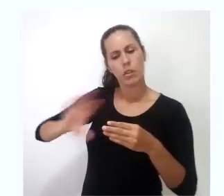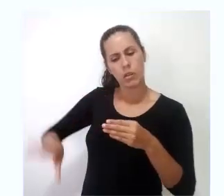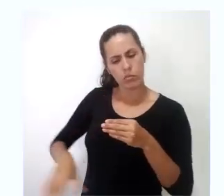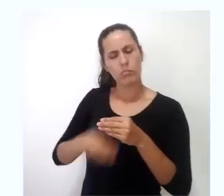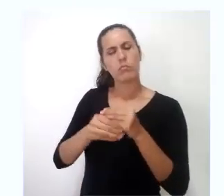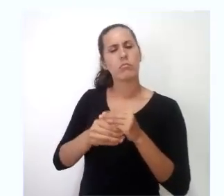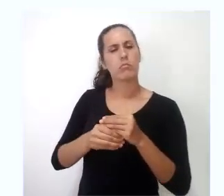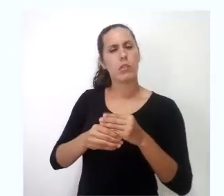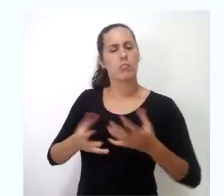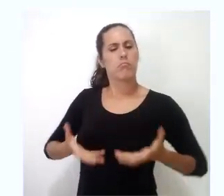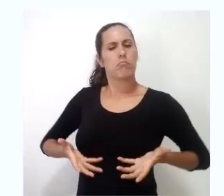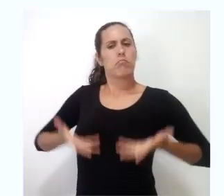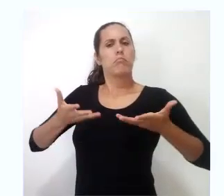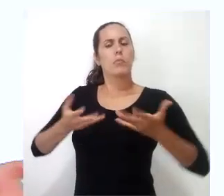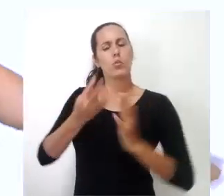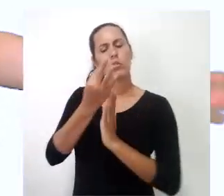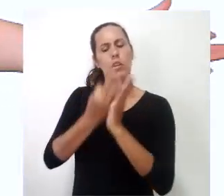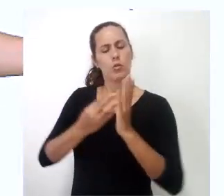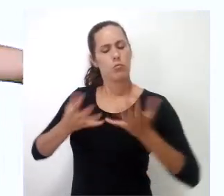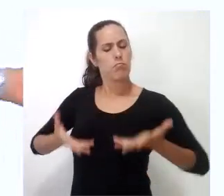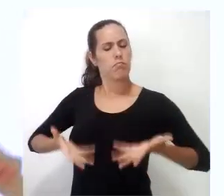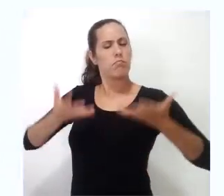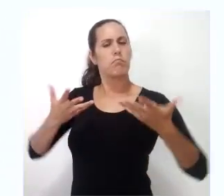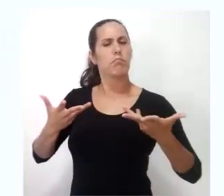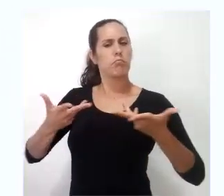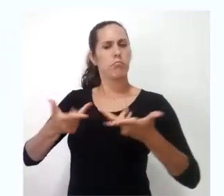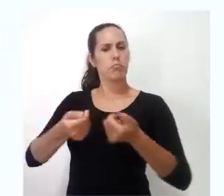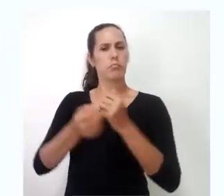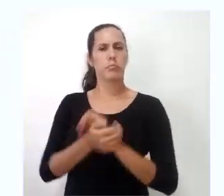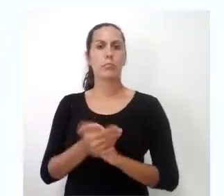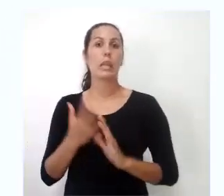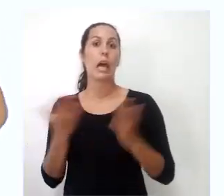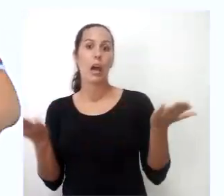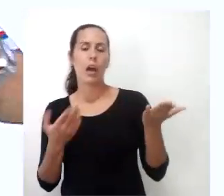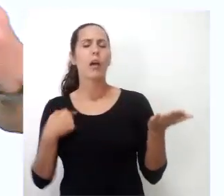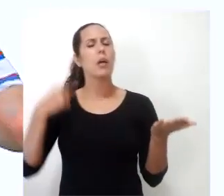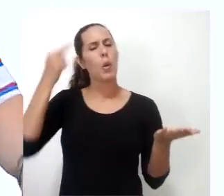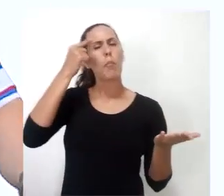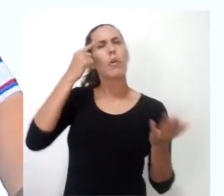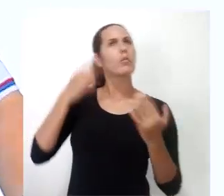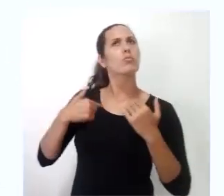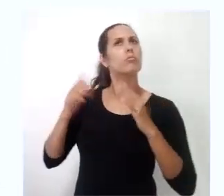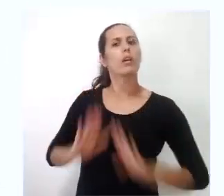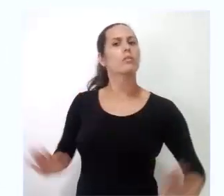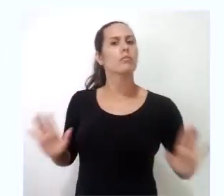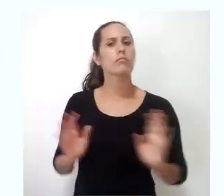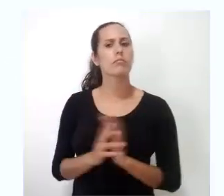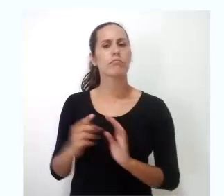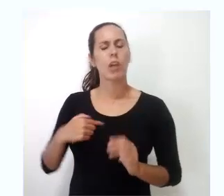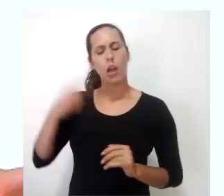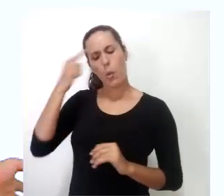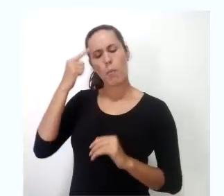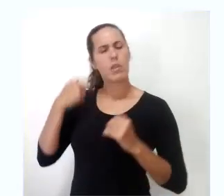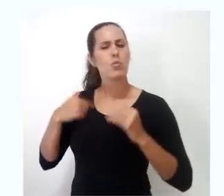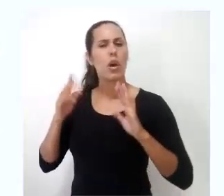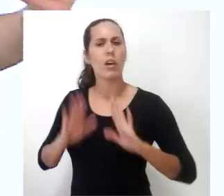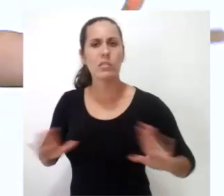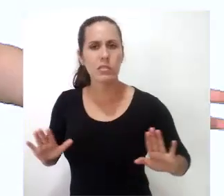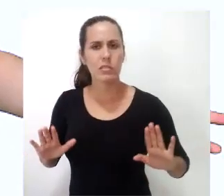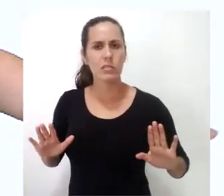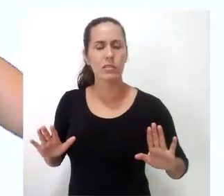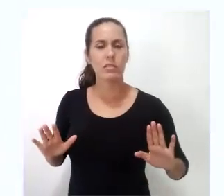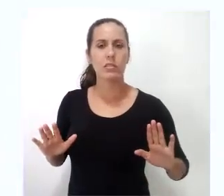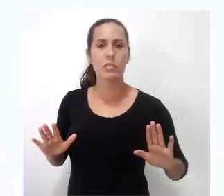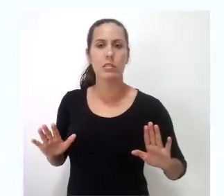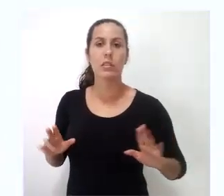amostras. Então persuadir, veja só, eu chegar e falar, eu penso assim. Então, eu penso